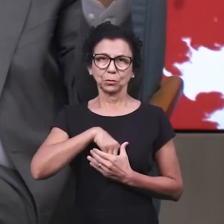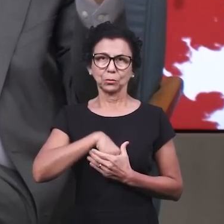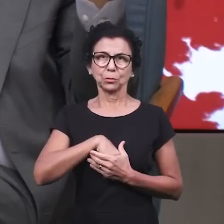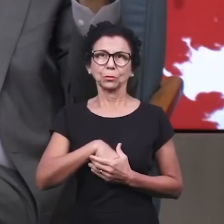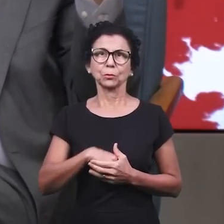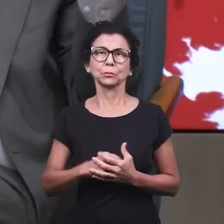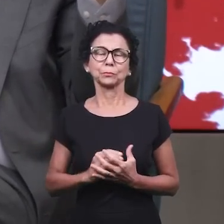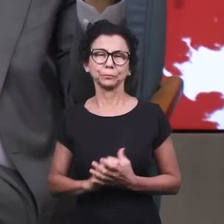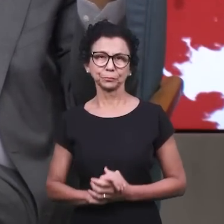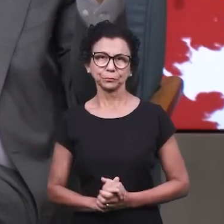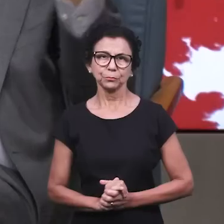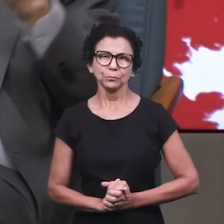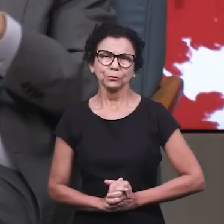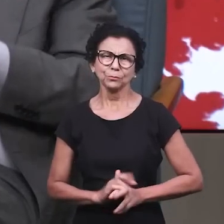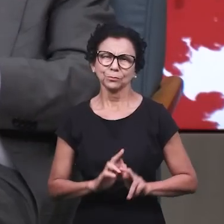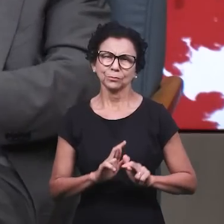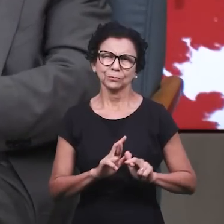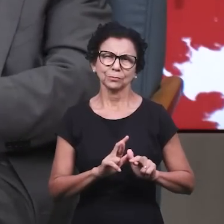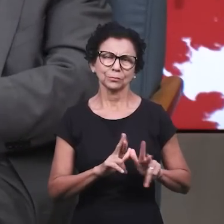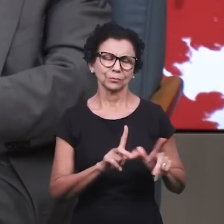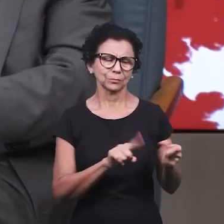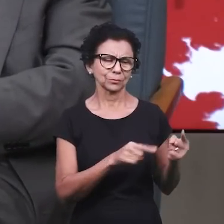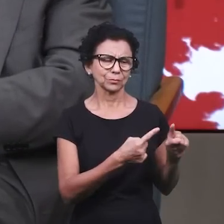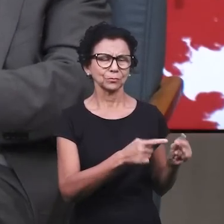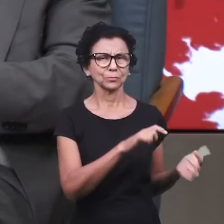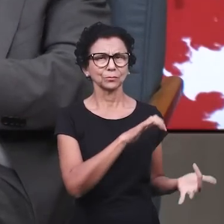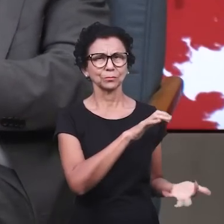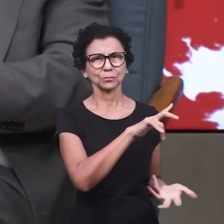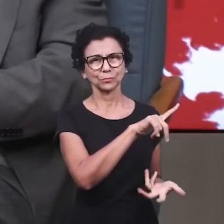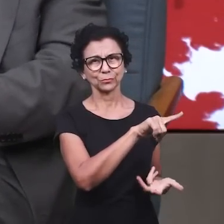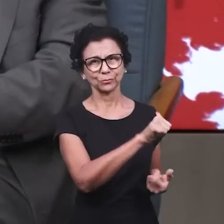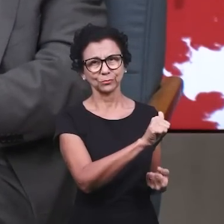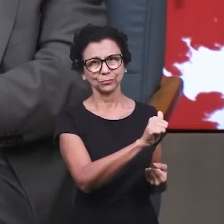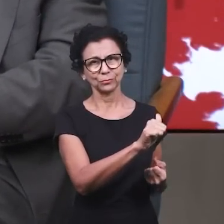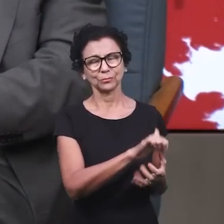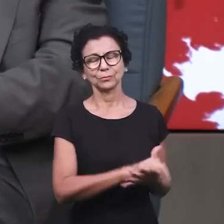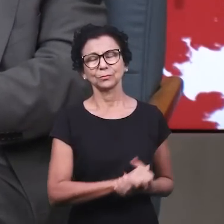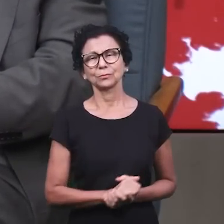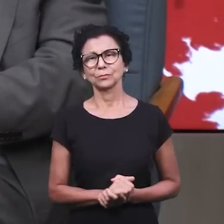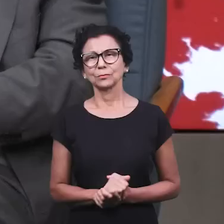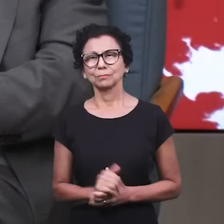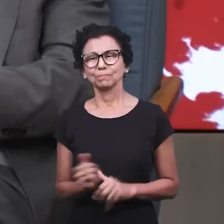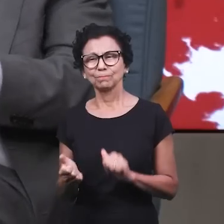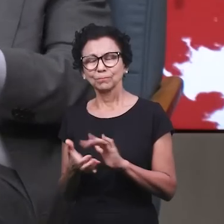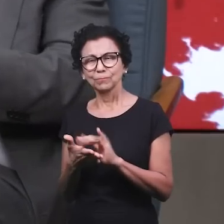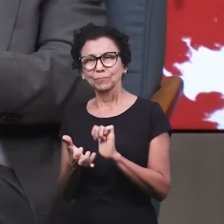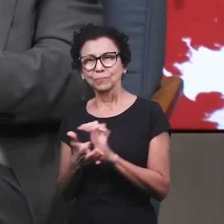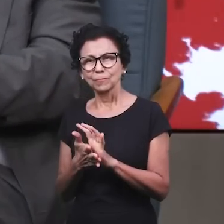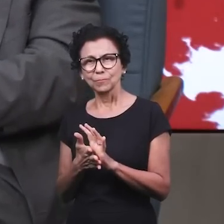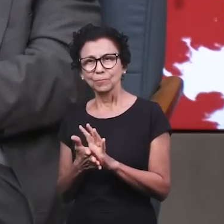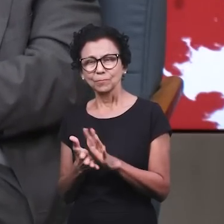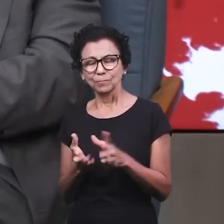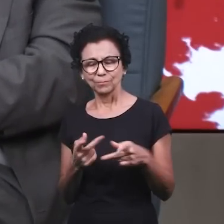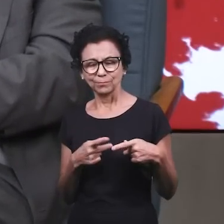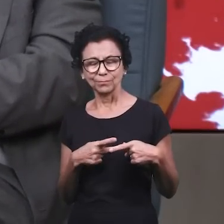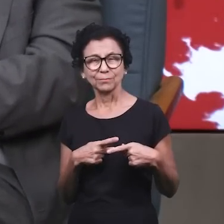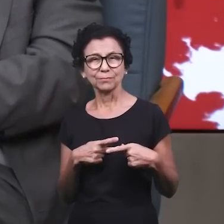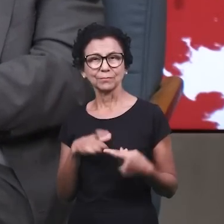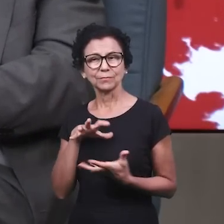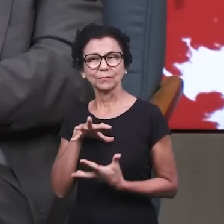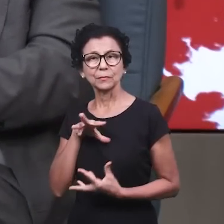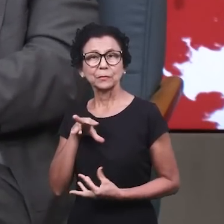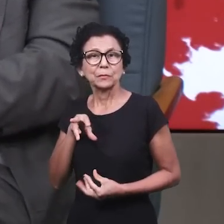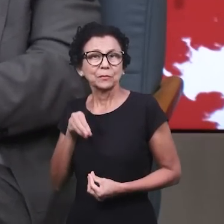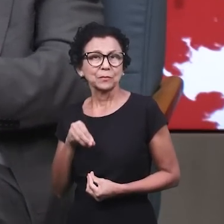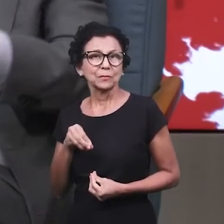parecida com aquilo que é no mundo. O louvor que mexe com a alma não é